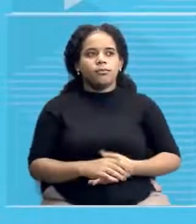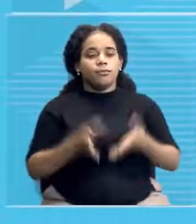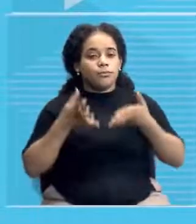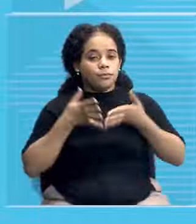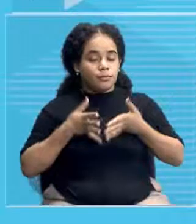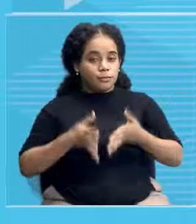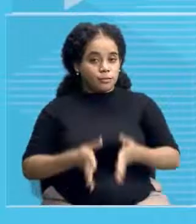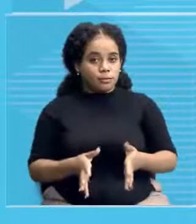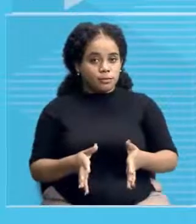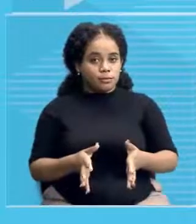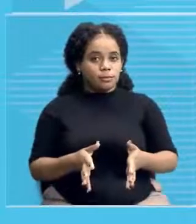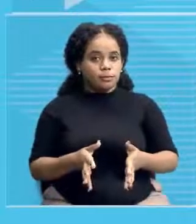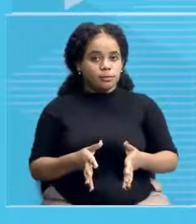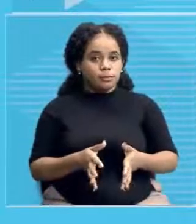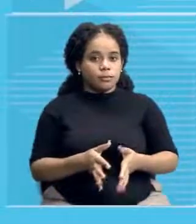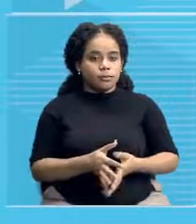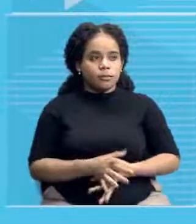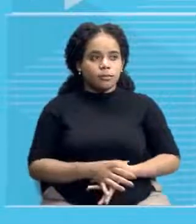nasce